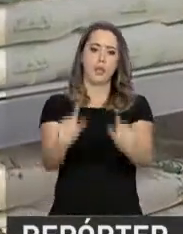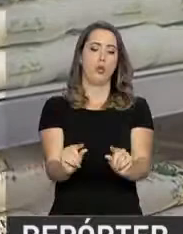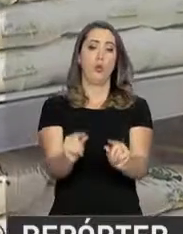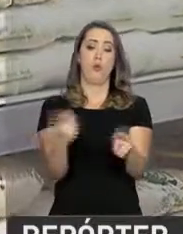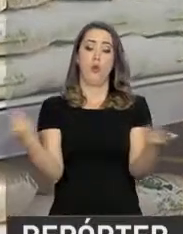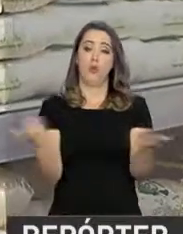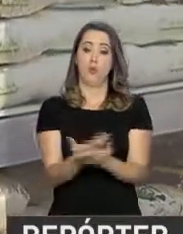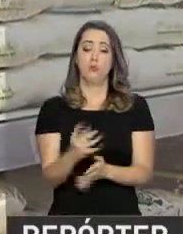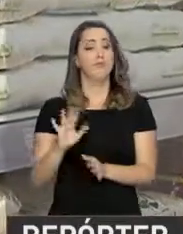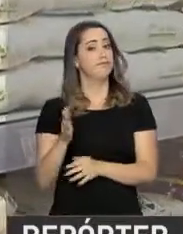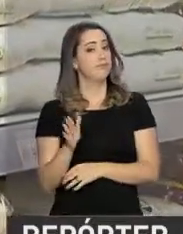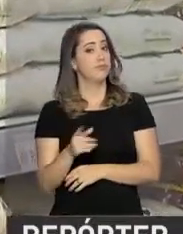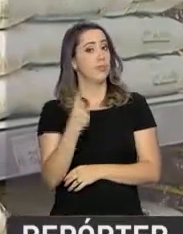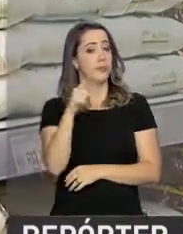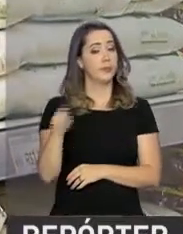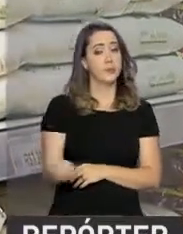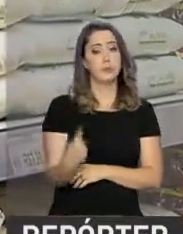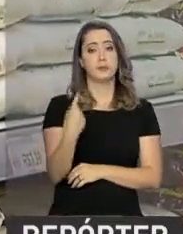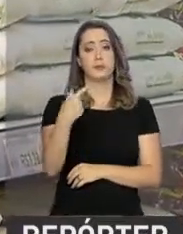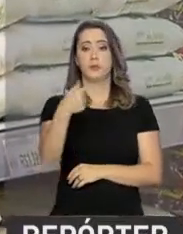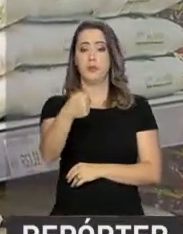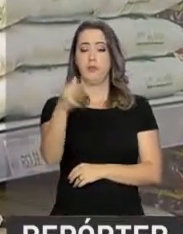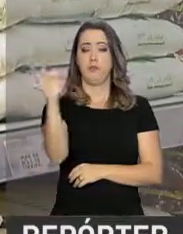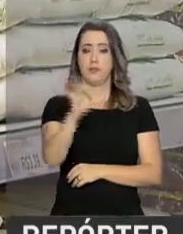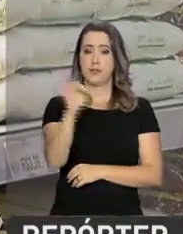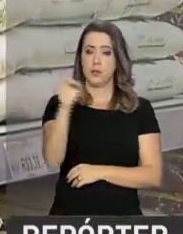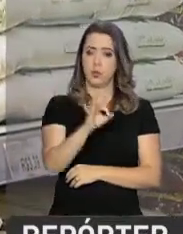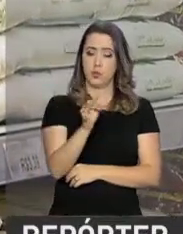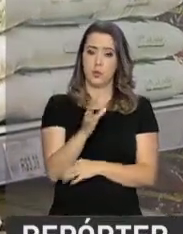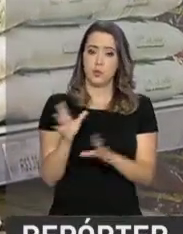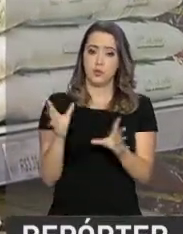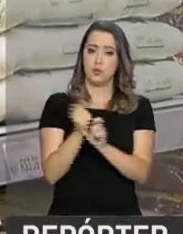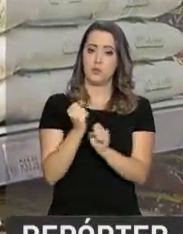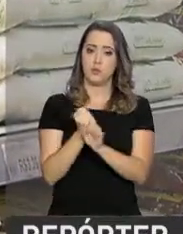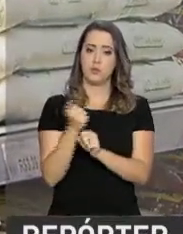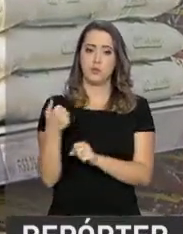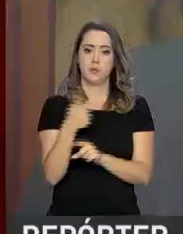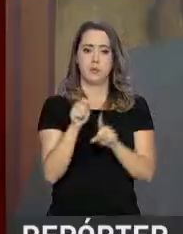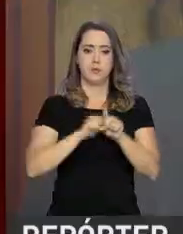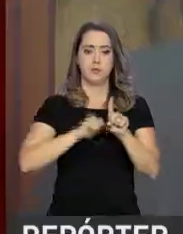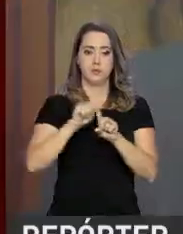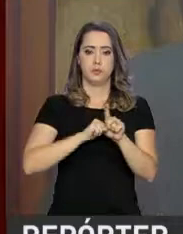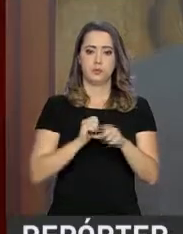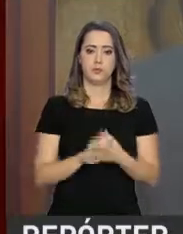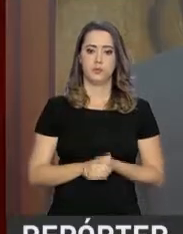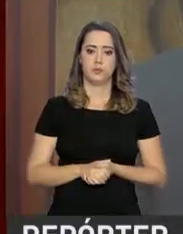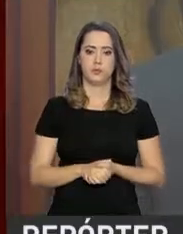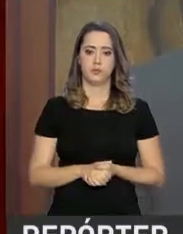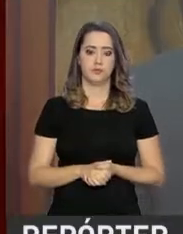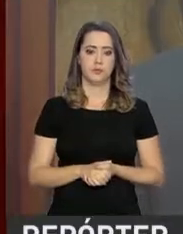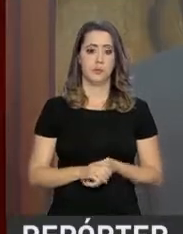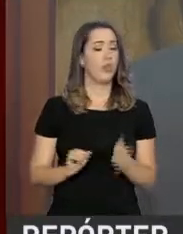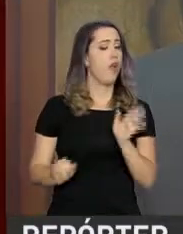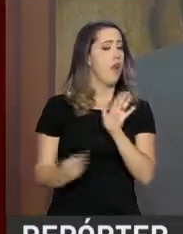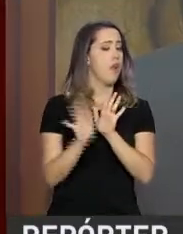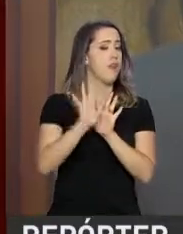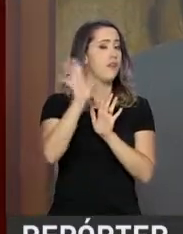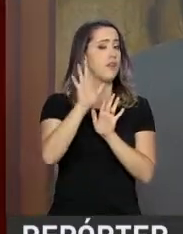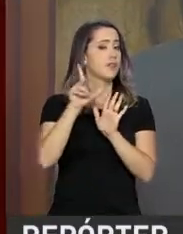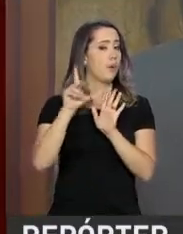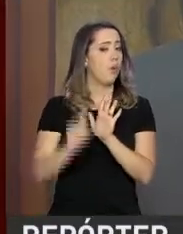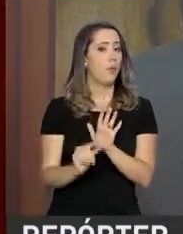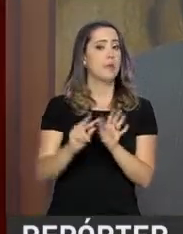E hoje está em cerca de 1,7% no acumulado de 12 meses. Inflação baixa significa que uma